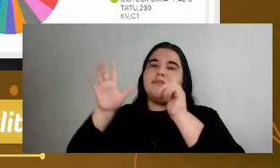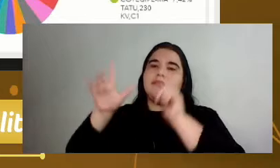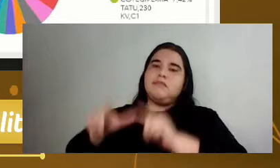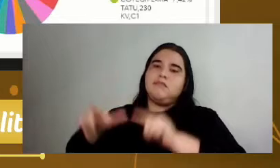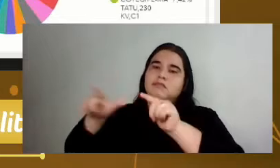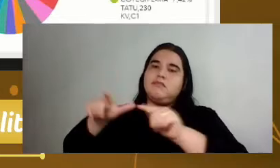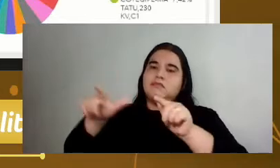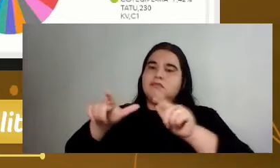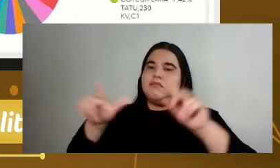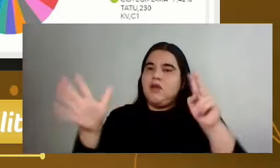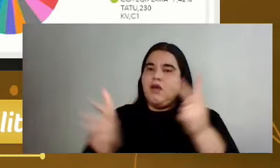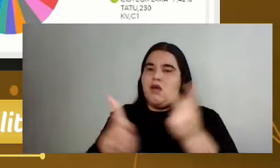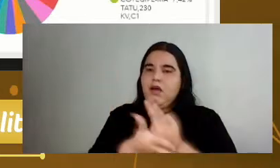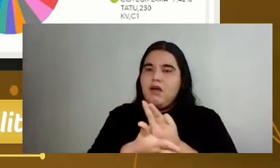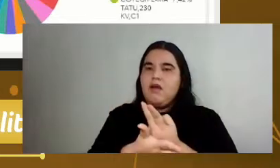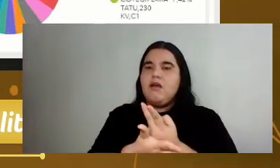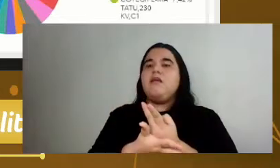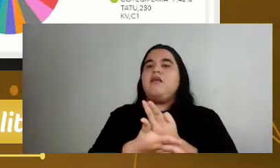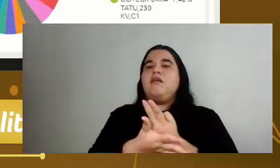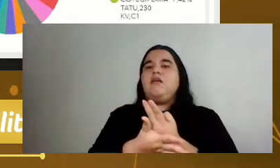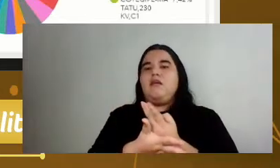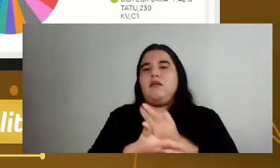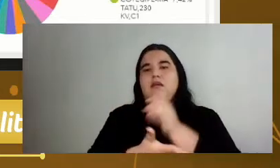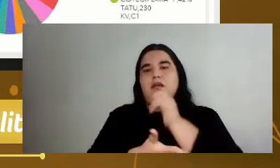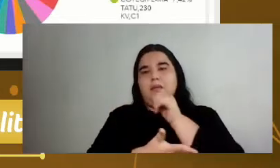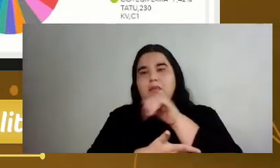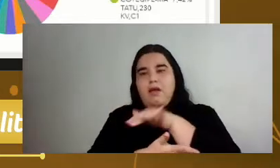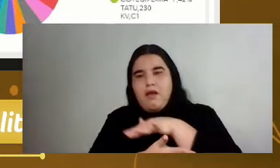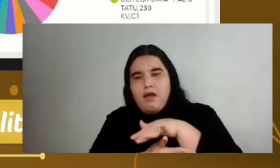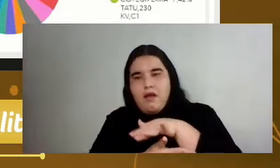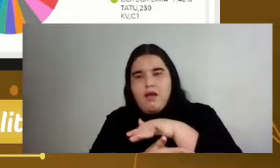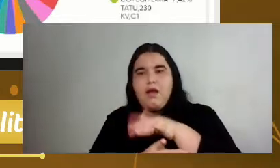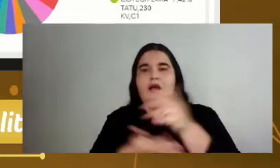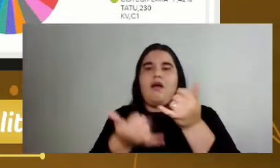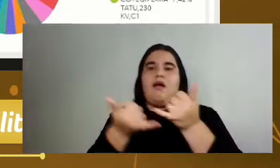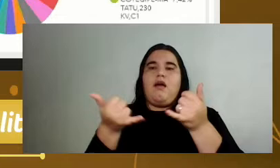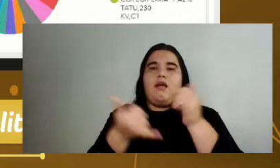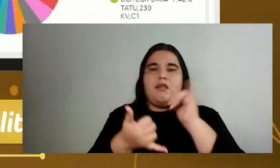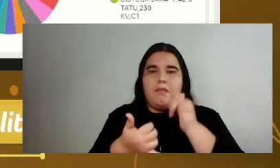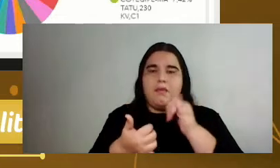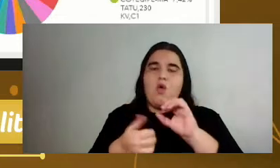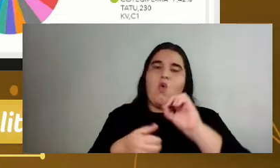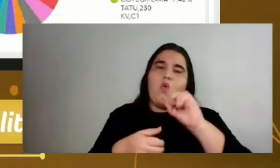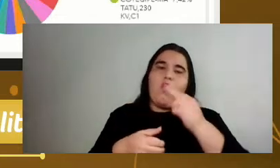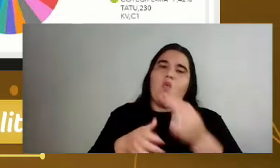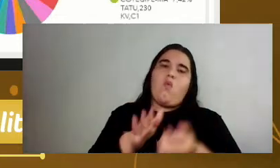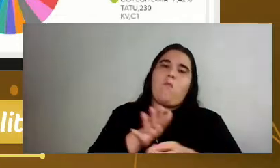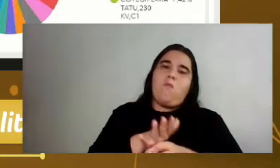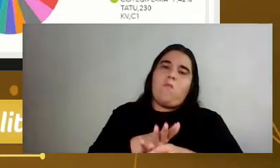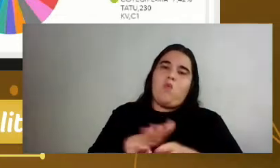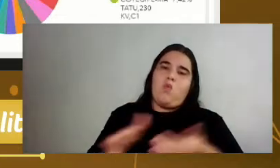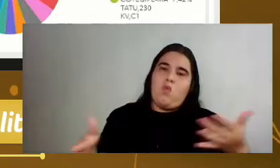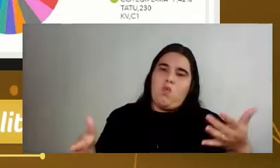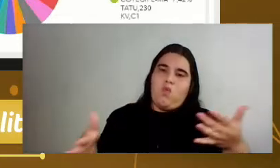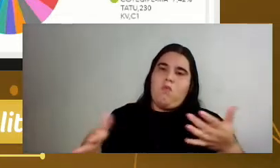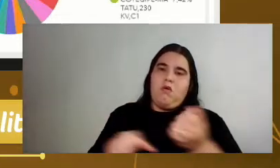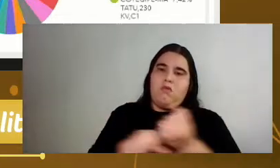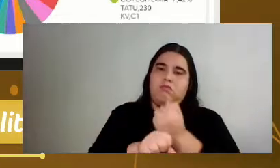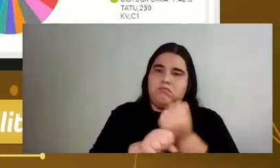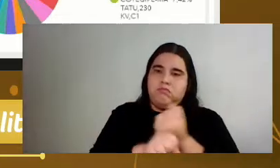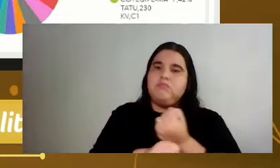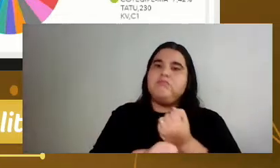ocorrências na área, no segmento de transmissão, na classe de múltiplas, ele mostra no mapa aí, tá? Silas, vamos